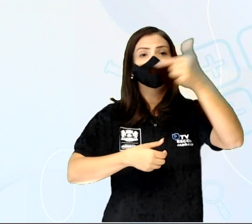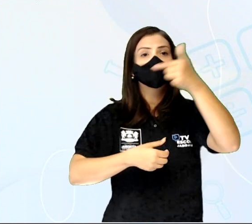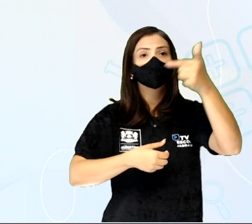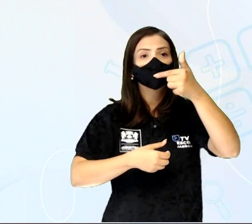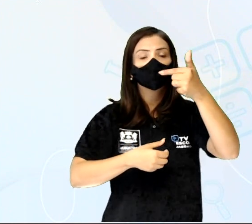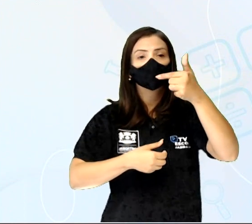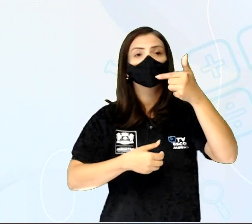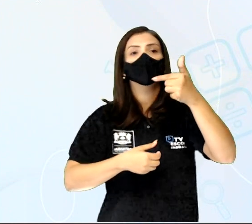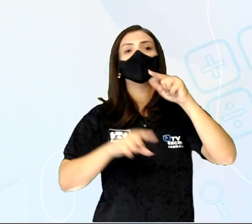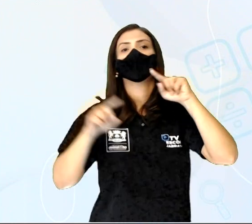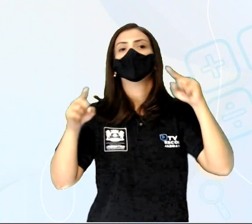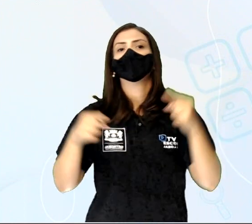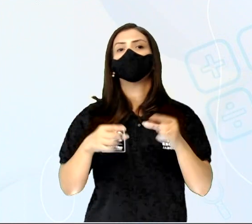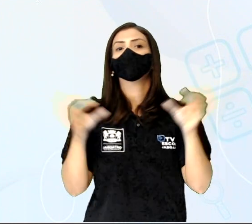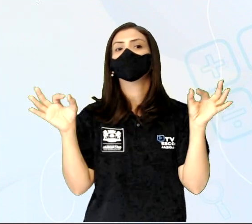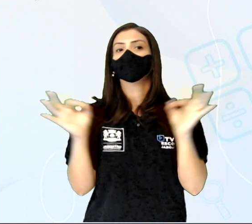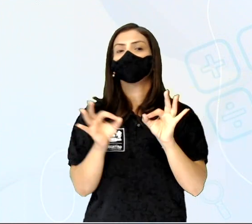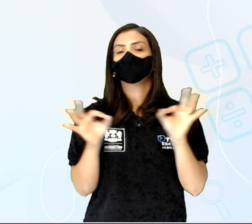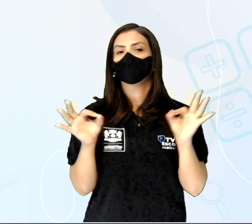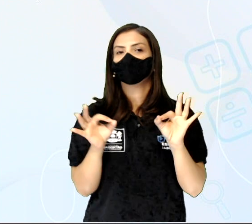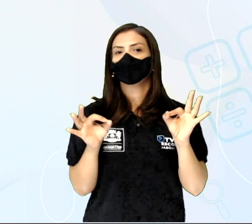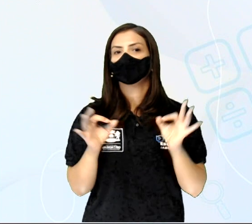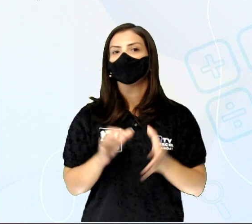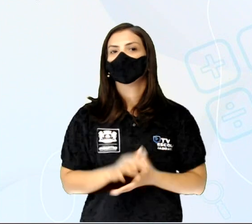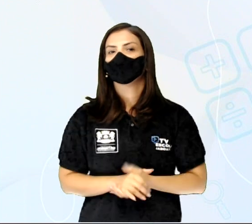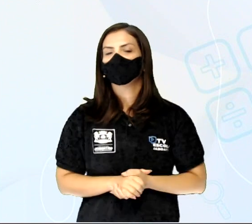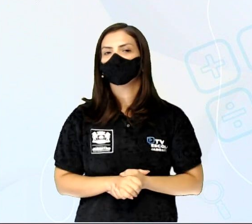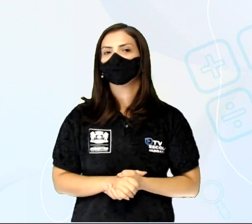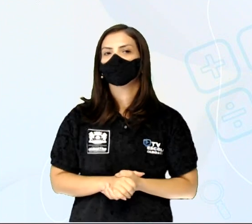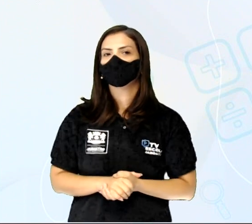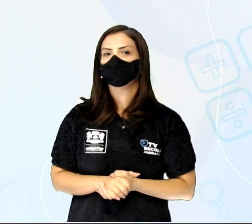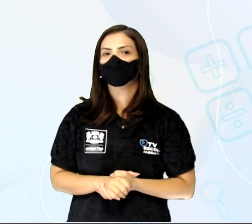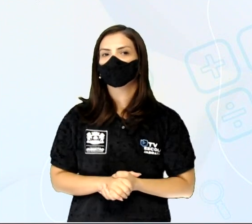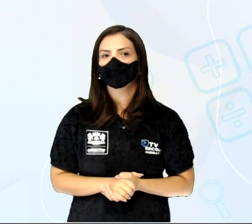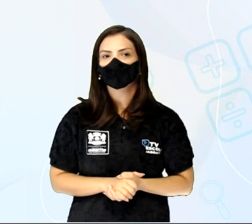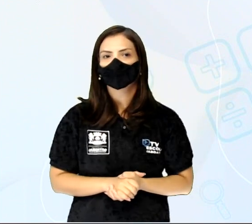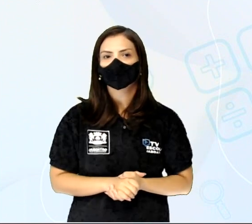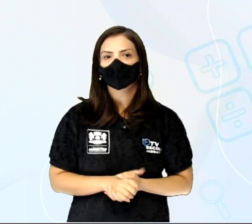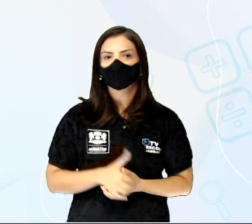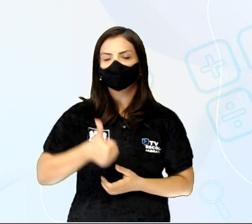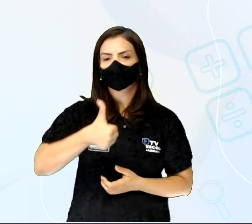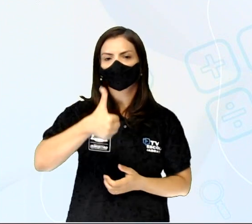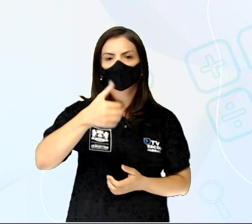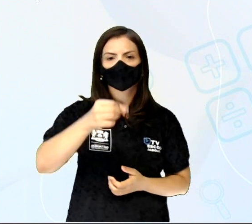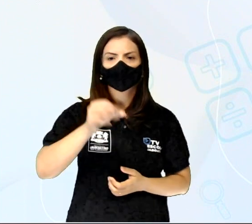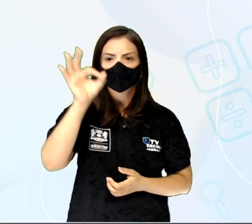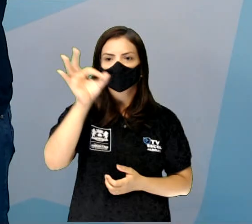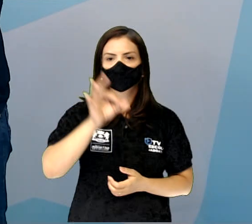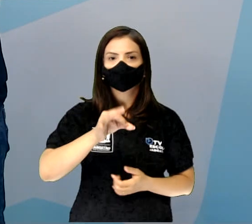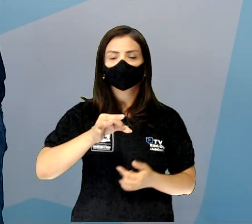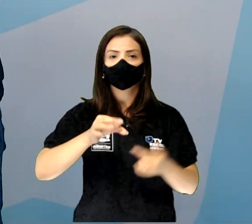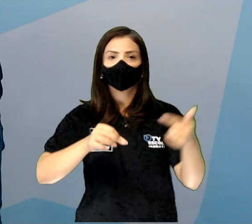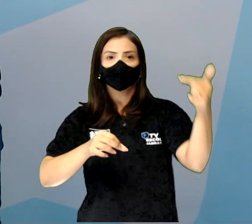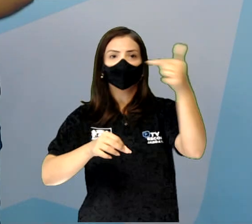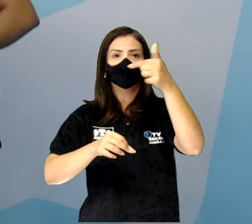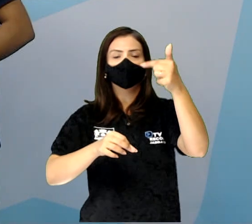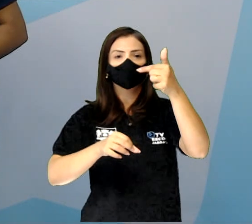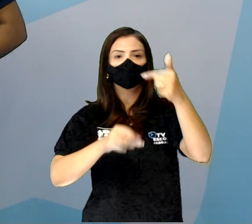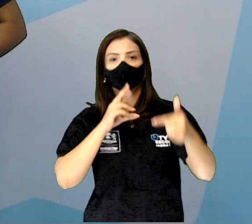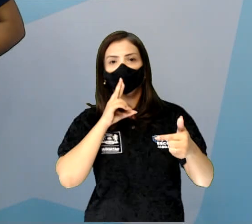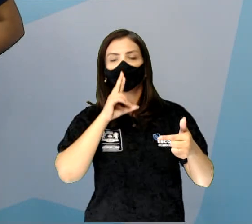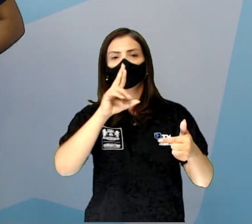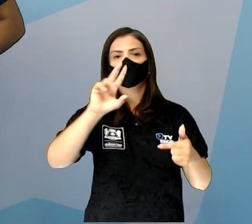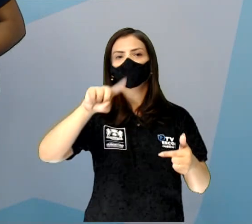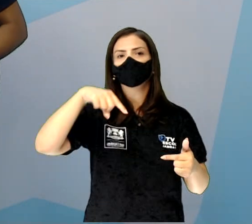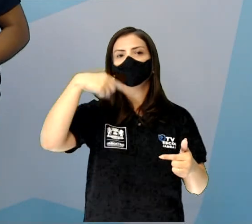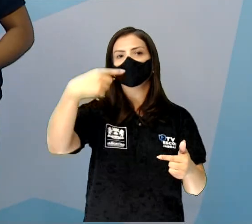desafio muito simples que eu coloquei para vocês agora. Muito simples. Só fazer 10% ao quadrado. Responda aí e na próxima aula a gente se